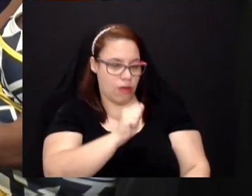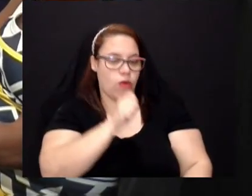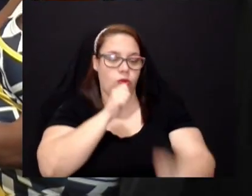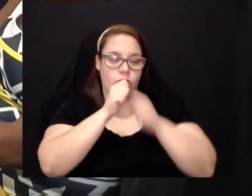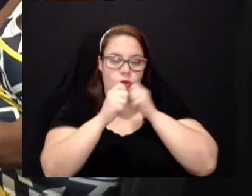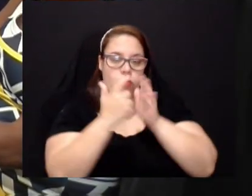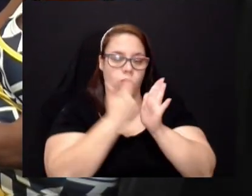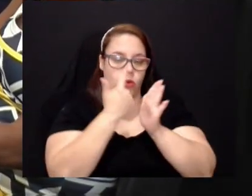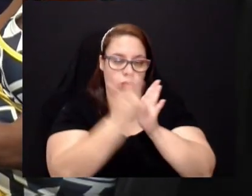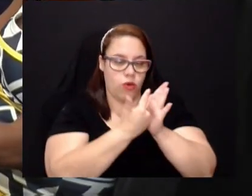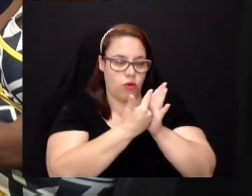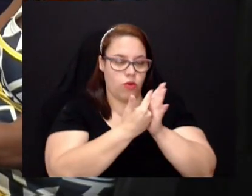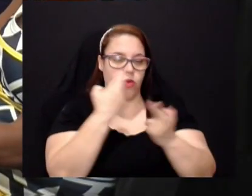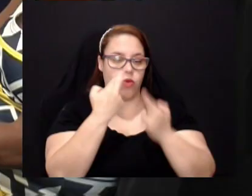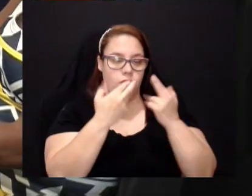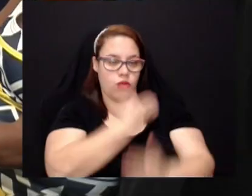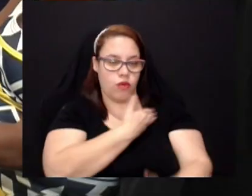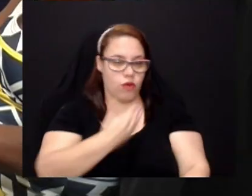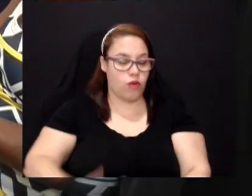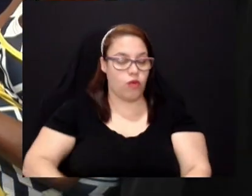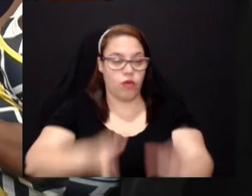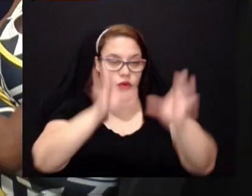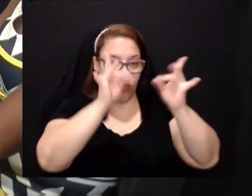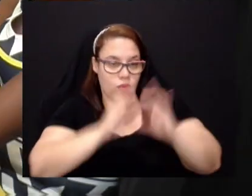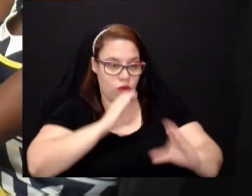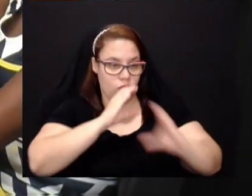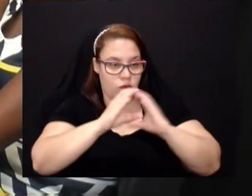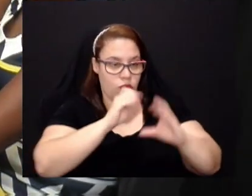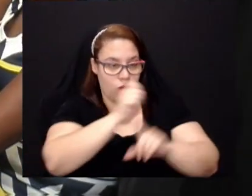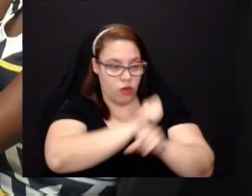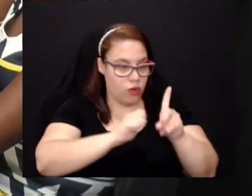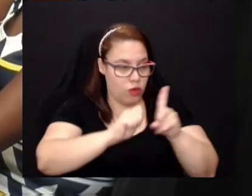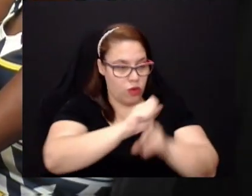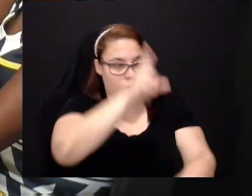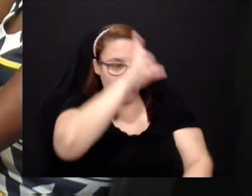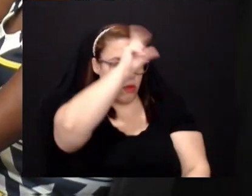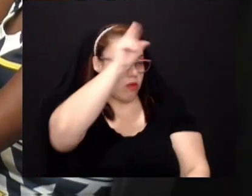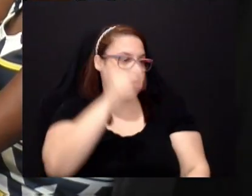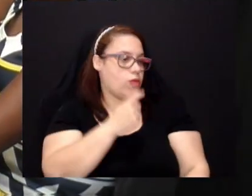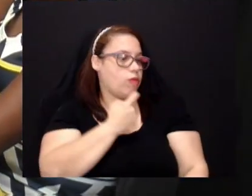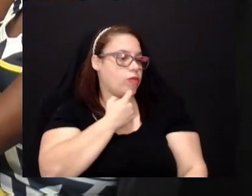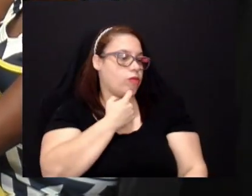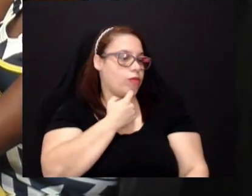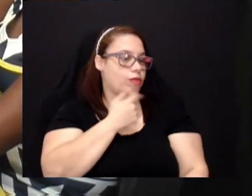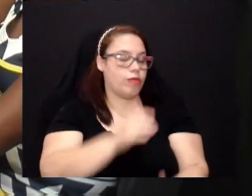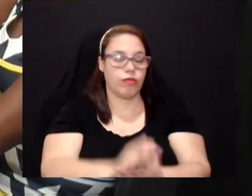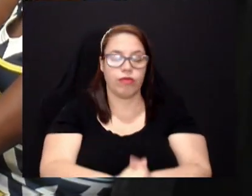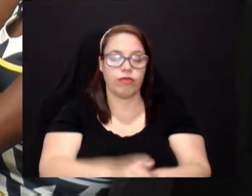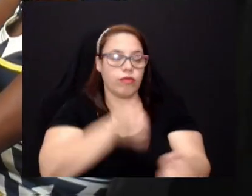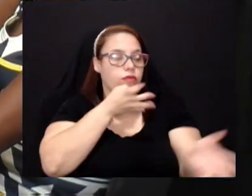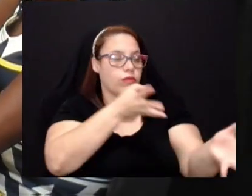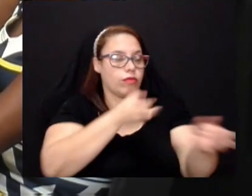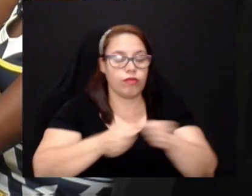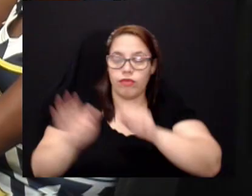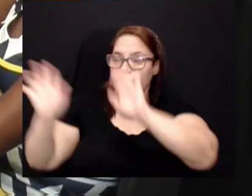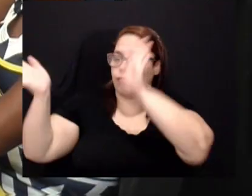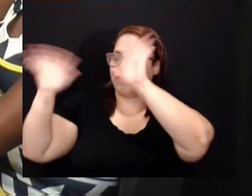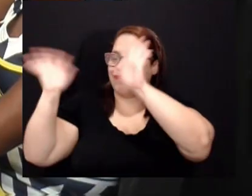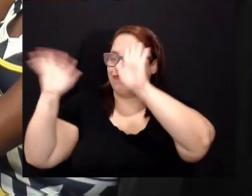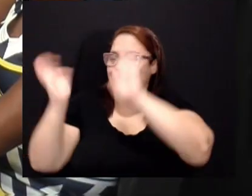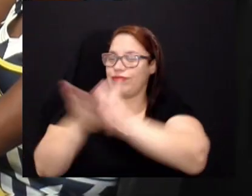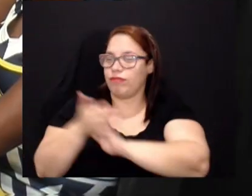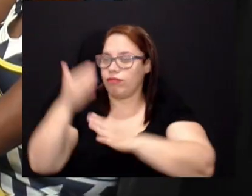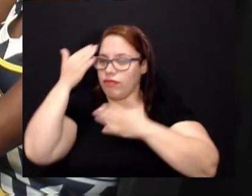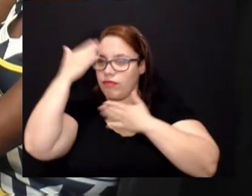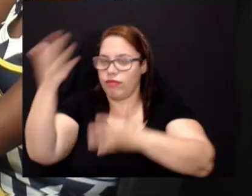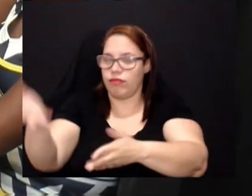relações públicas e especialista em comunicação social da Prefeitura de Campinas. Seja muito Olá, bem-vinda. pessoal. Obrigada pelo convite.